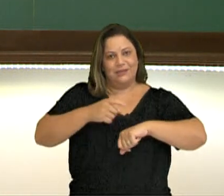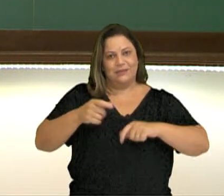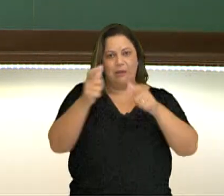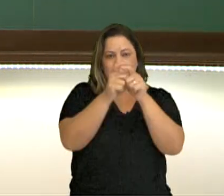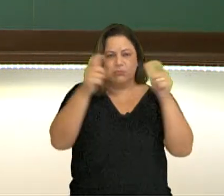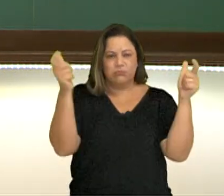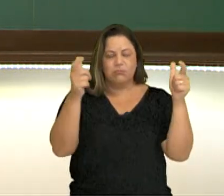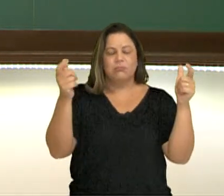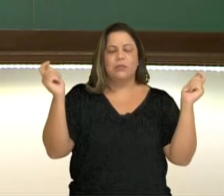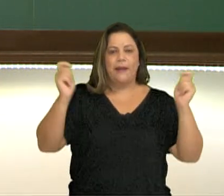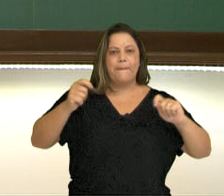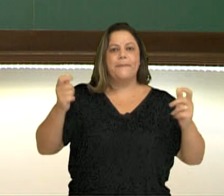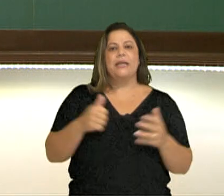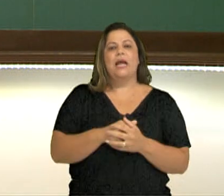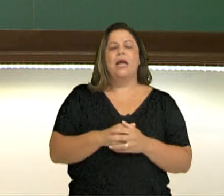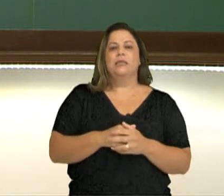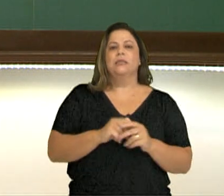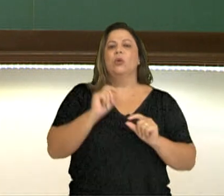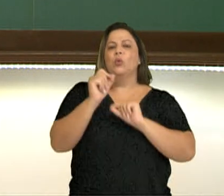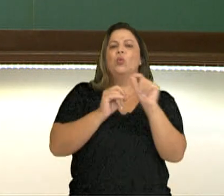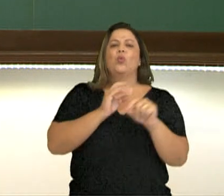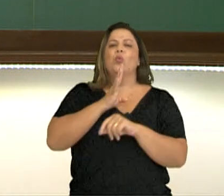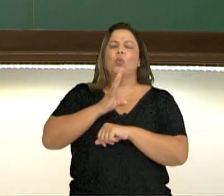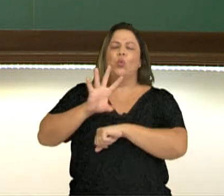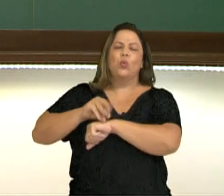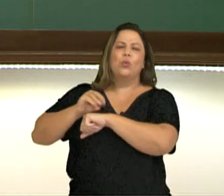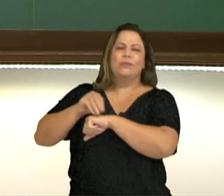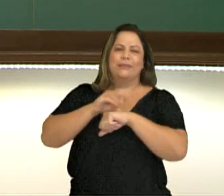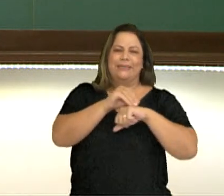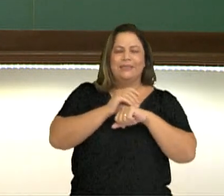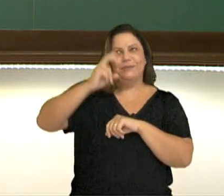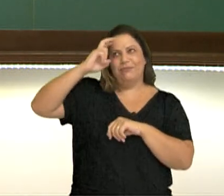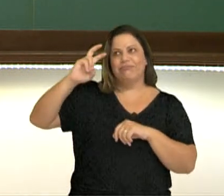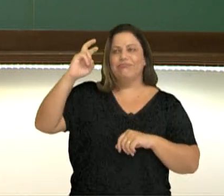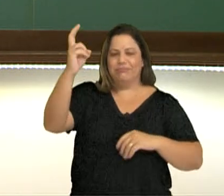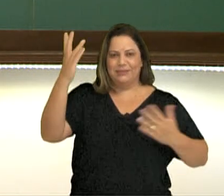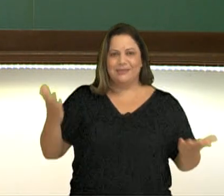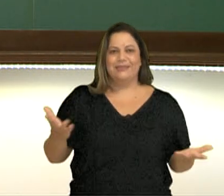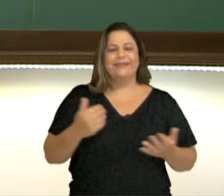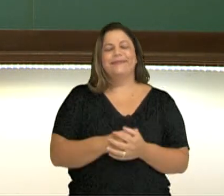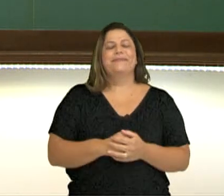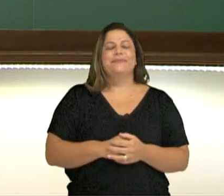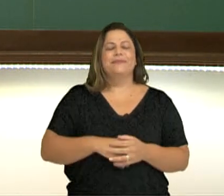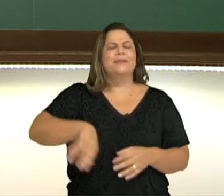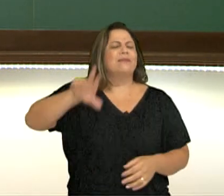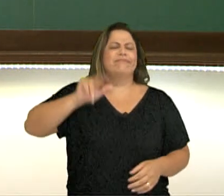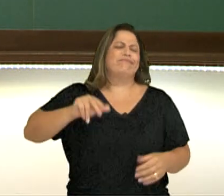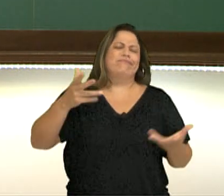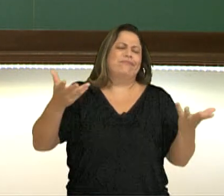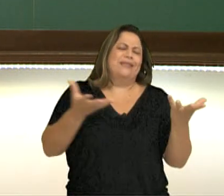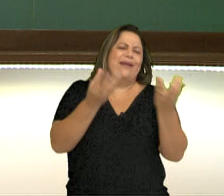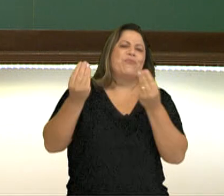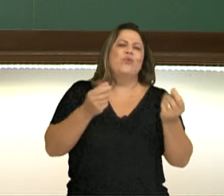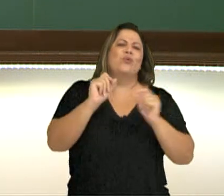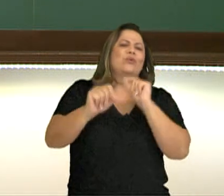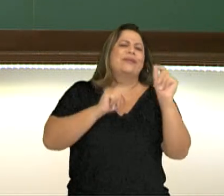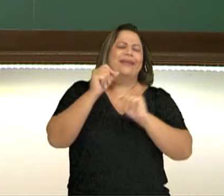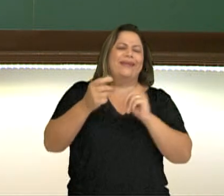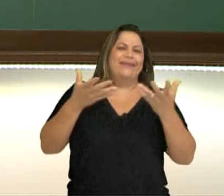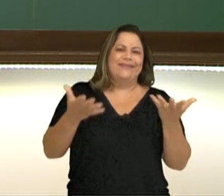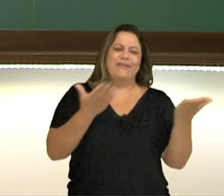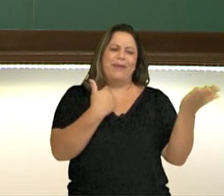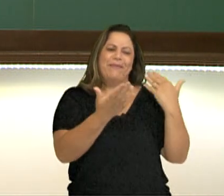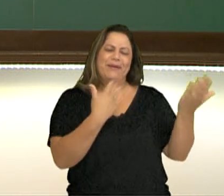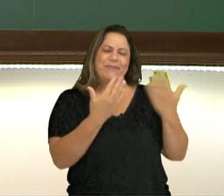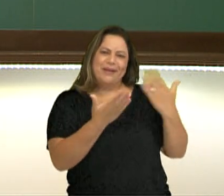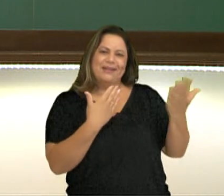ampliar, inclusive, o seu conhecimento intelectual. Conhecer nunca é demais. Aliás, quem que gosta de bater